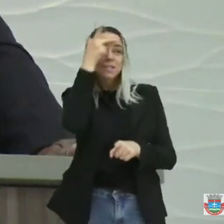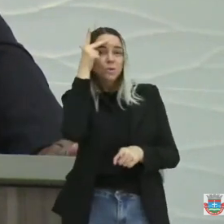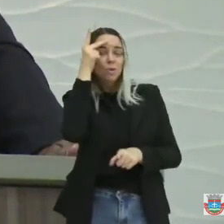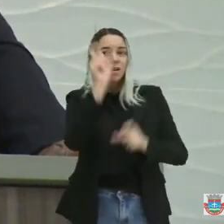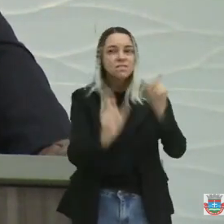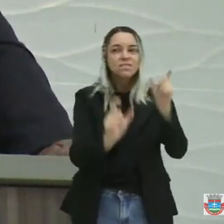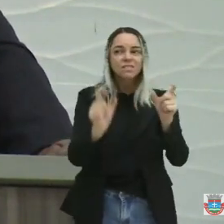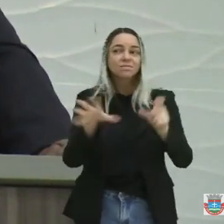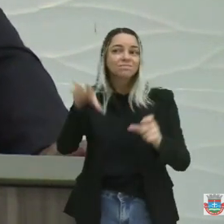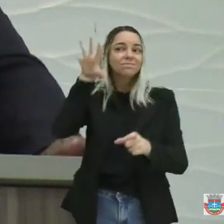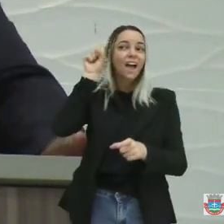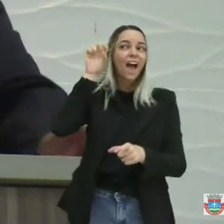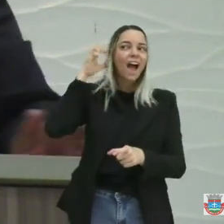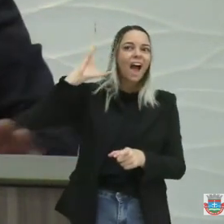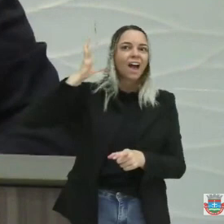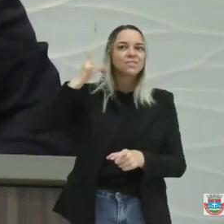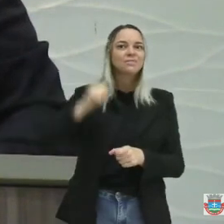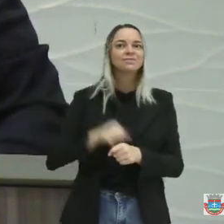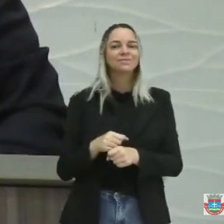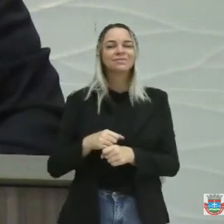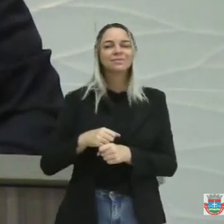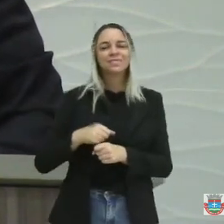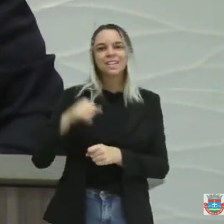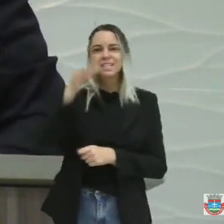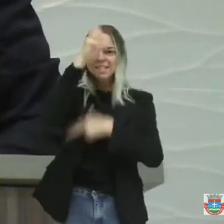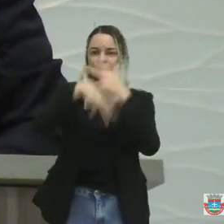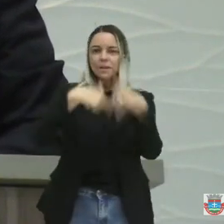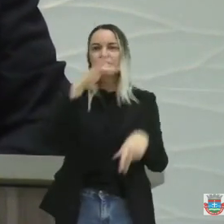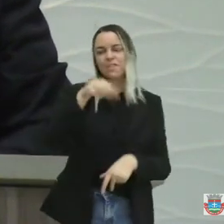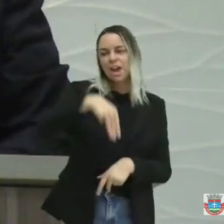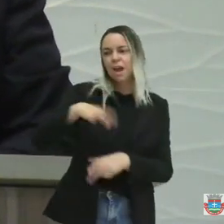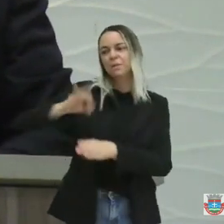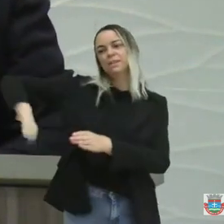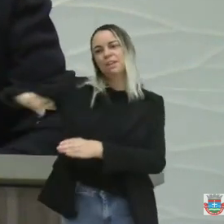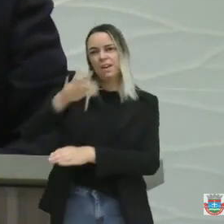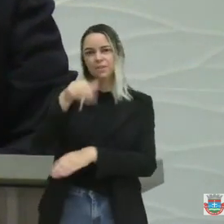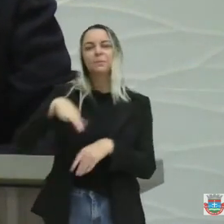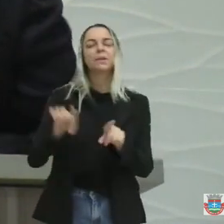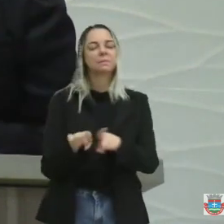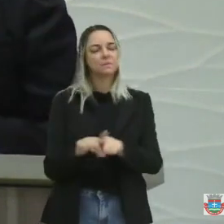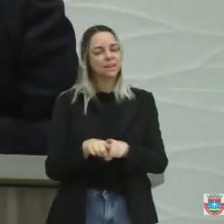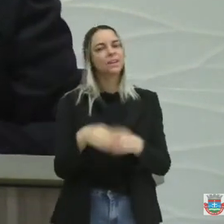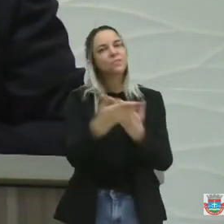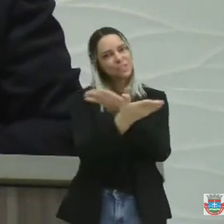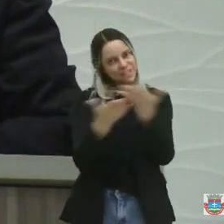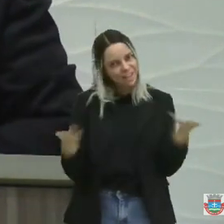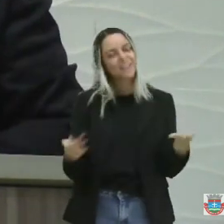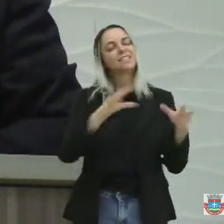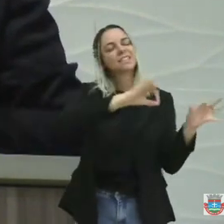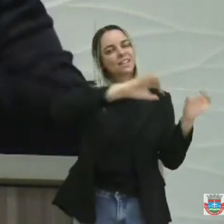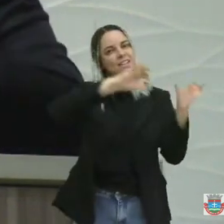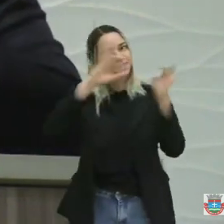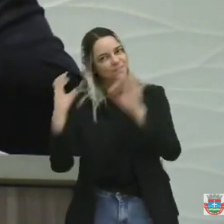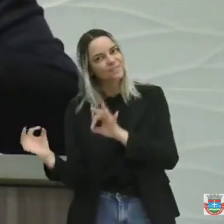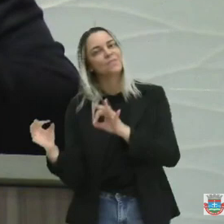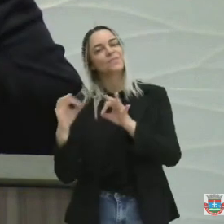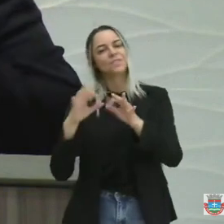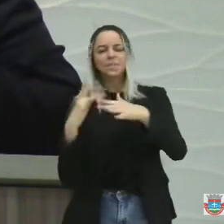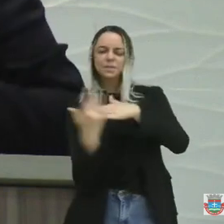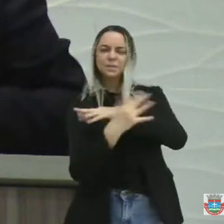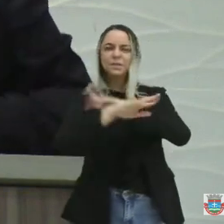Rádio São Bento FM, Espírito Santo FM, pessoal que nos acompanha através das redes sociais, o